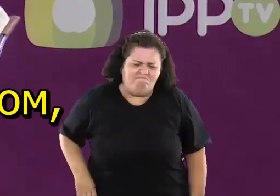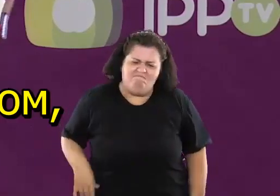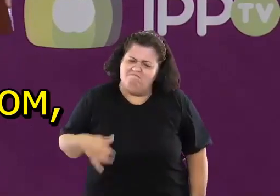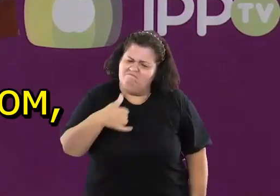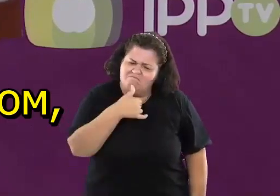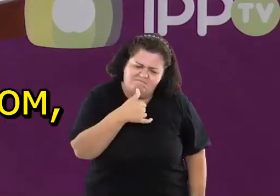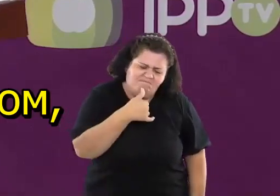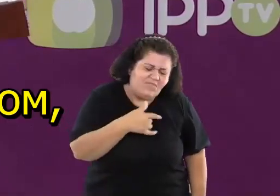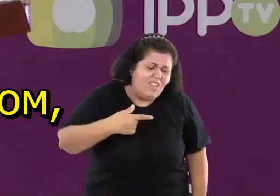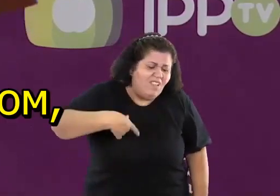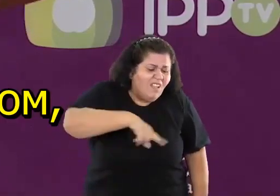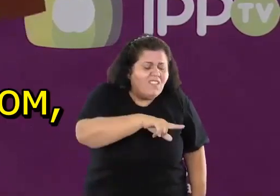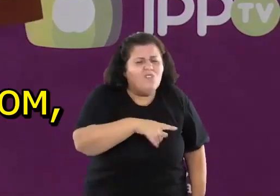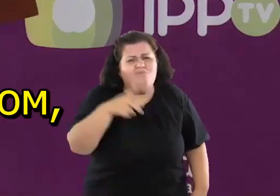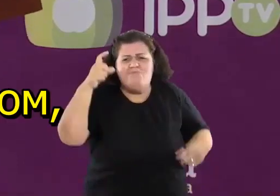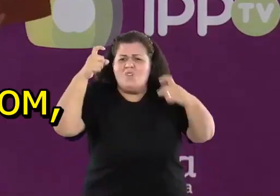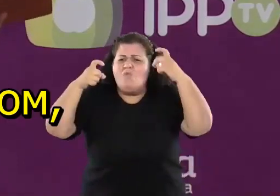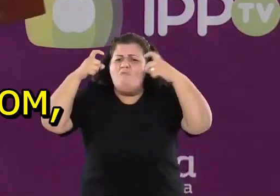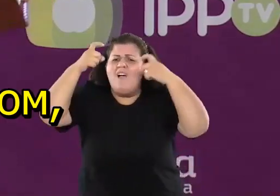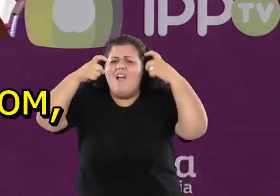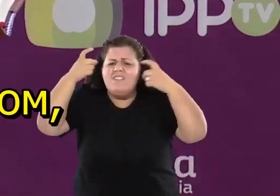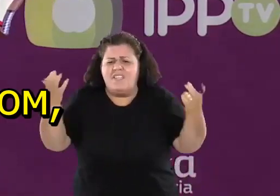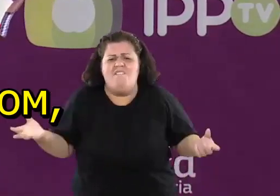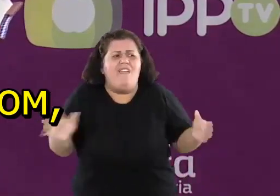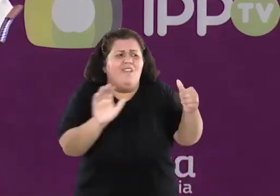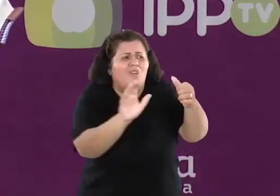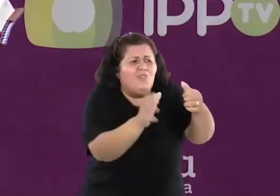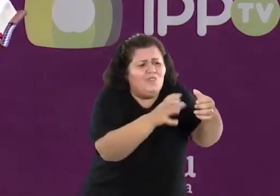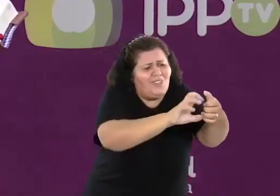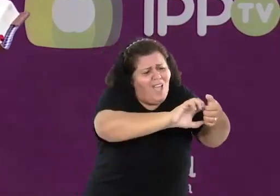E elas vão com uma preocupação: quem vai rolar a pedra?